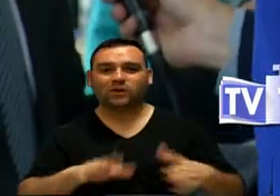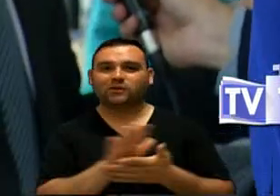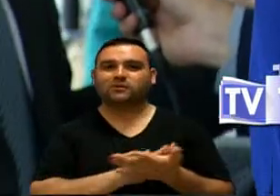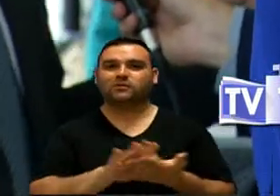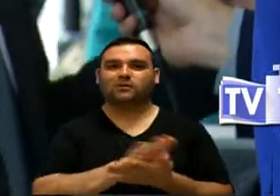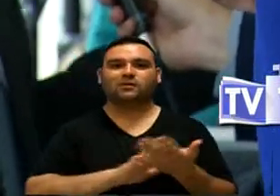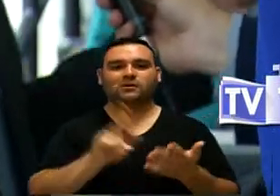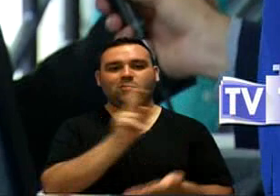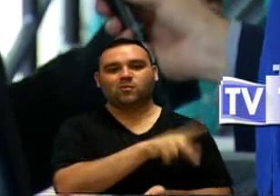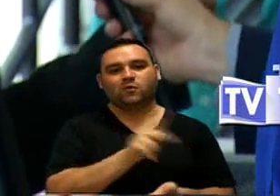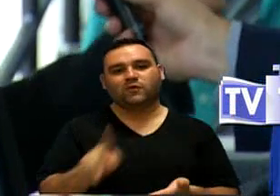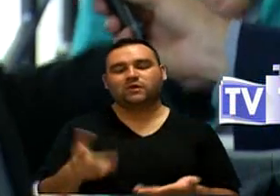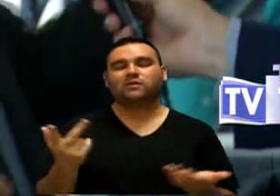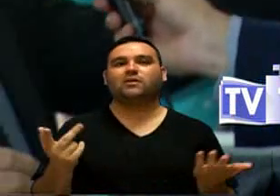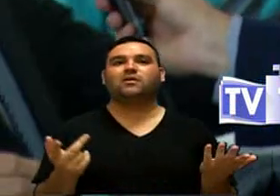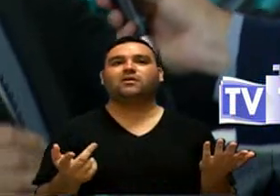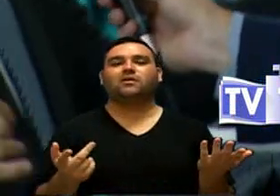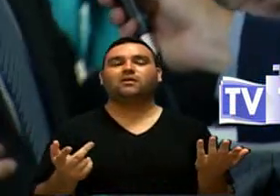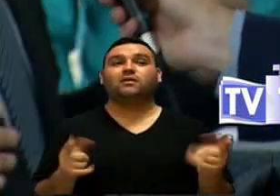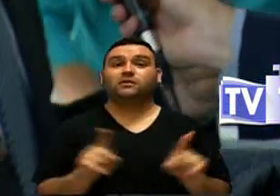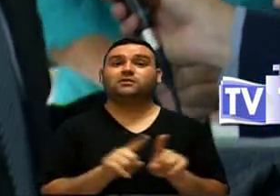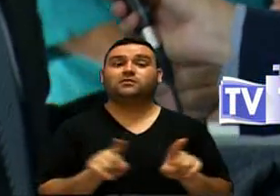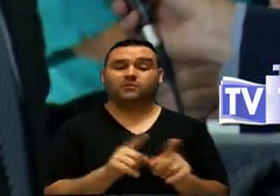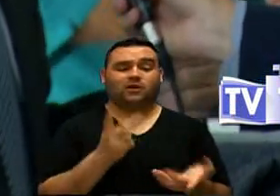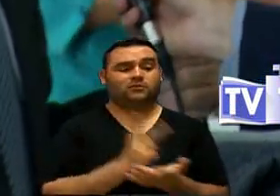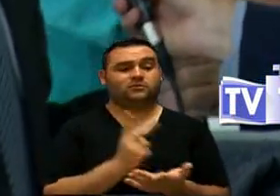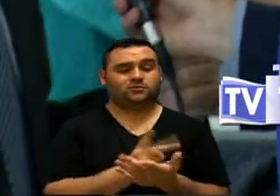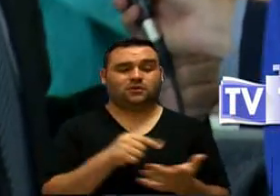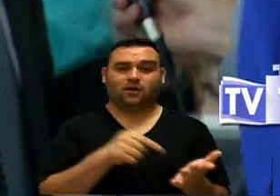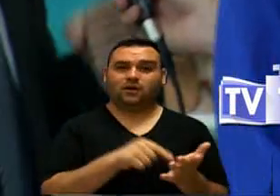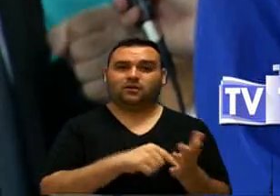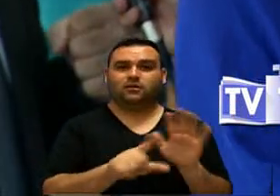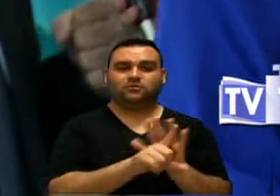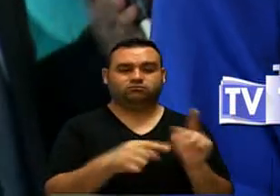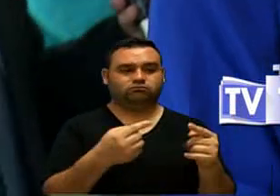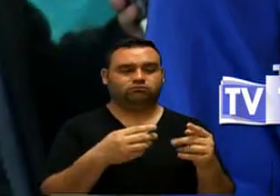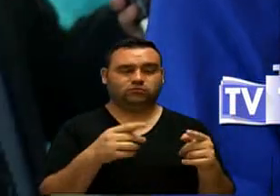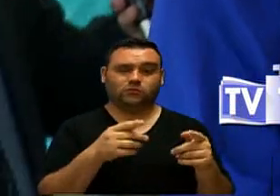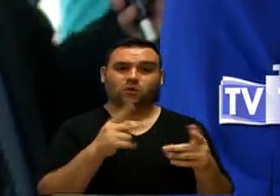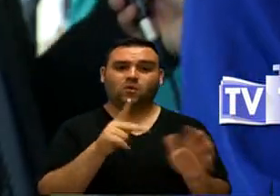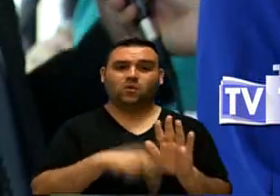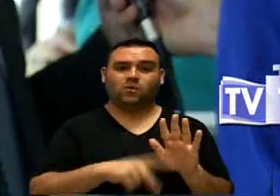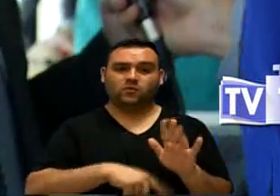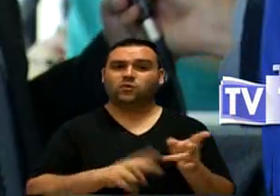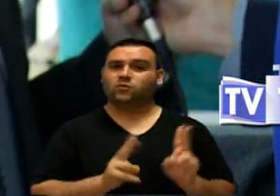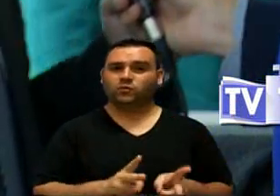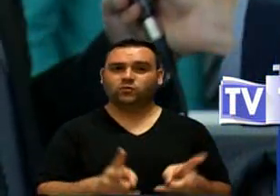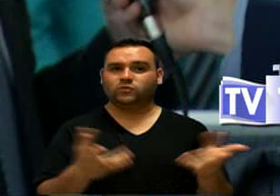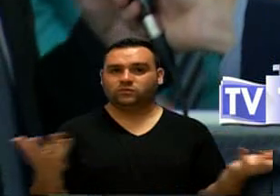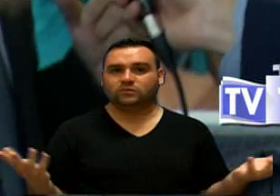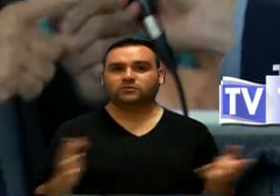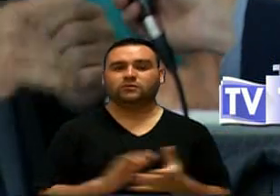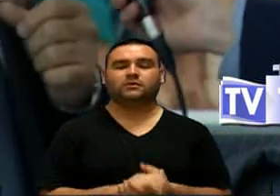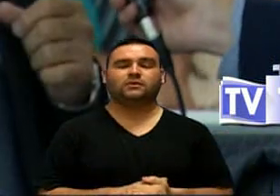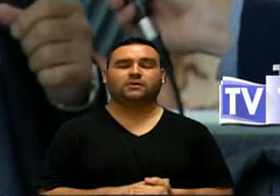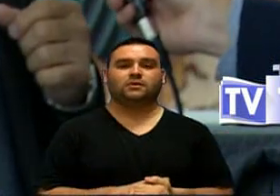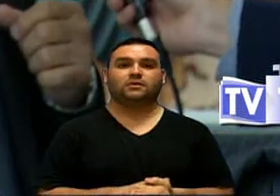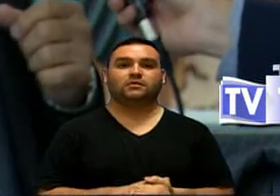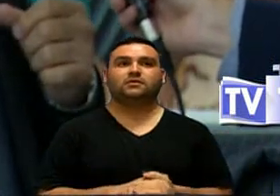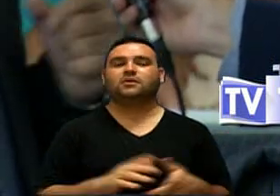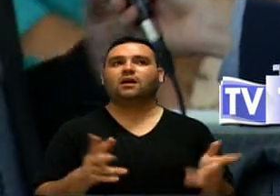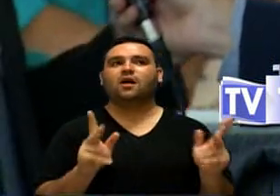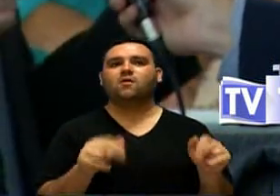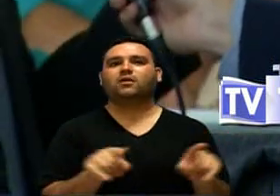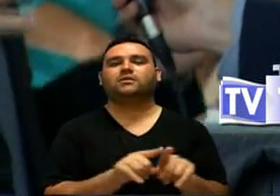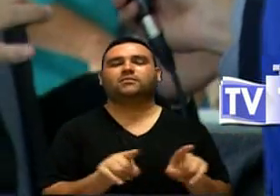os professores, né? E mesmo a liminar, mesmo assim, o projeto continua valendo, né? Como